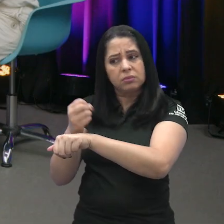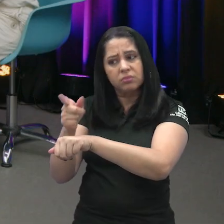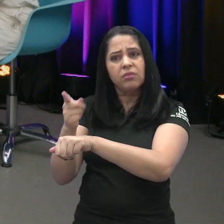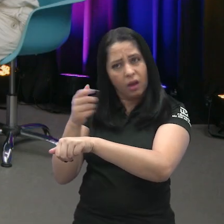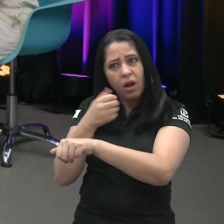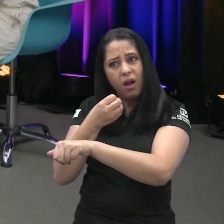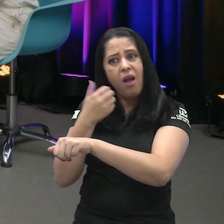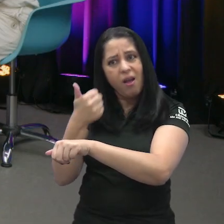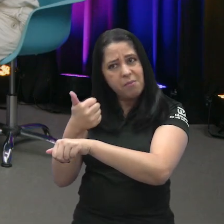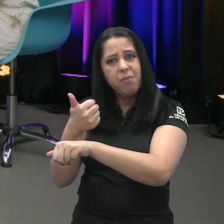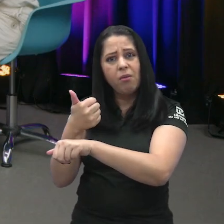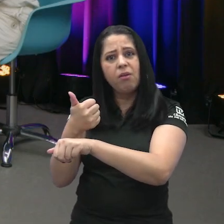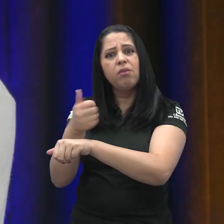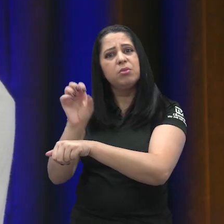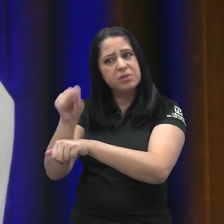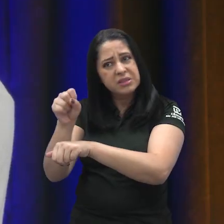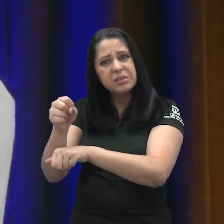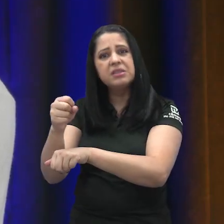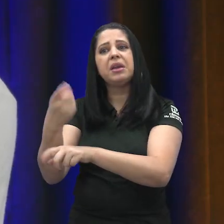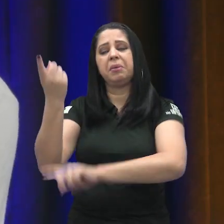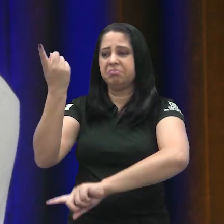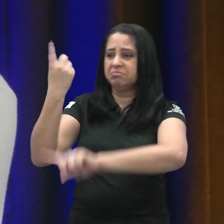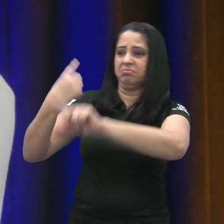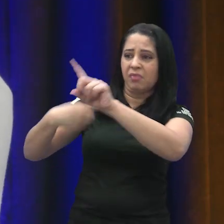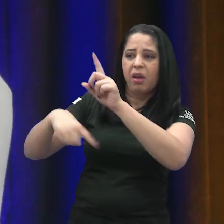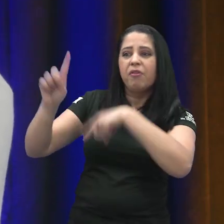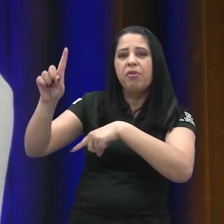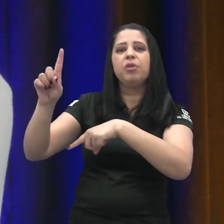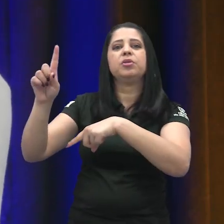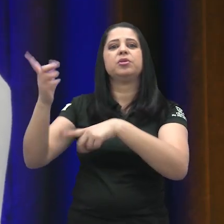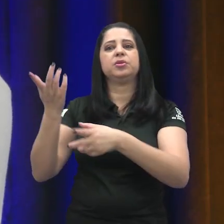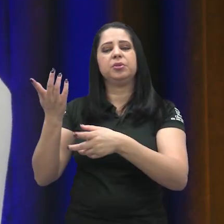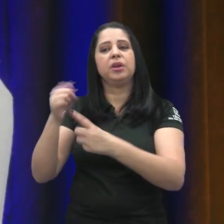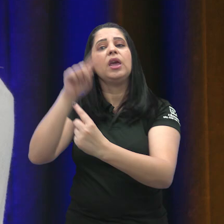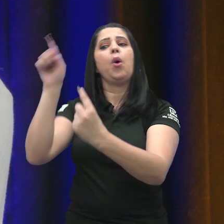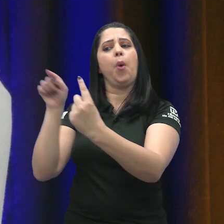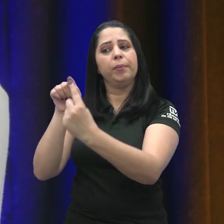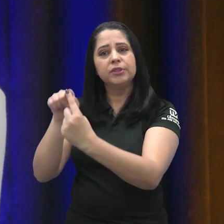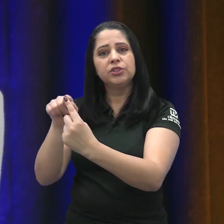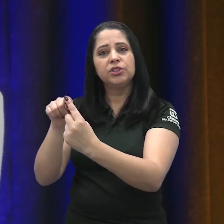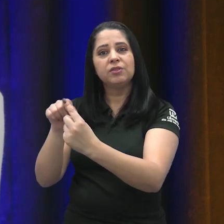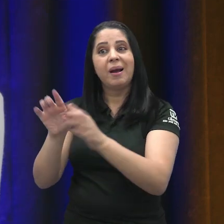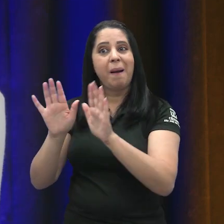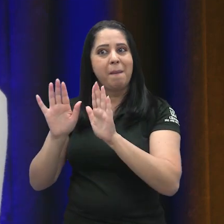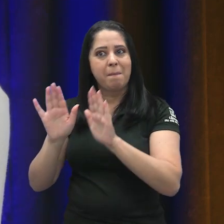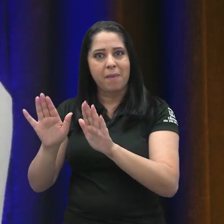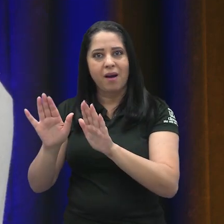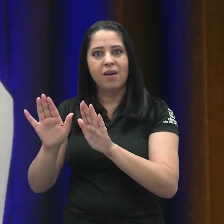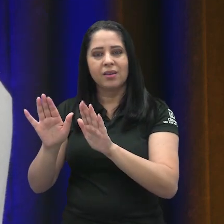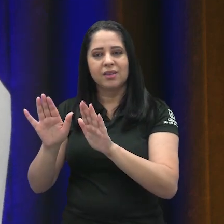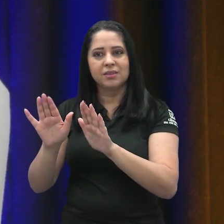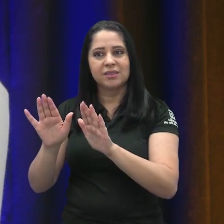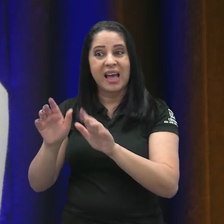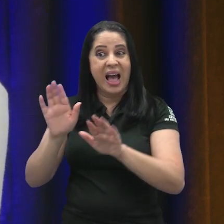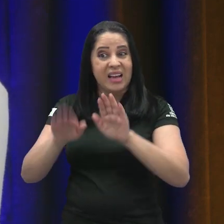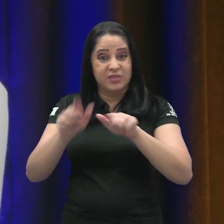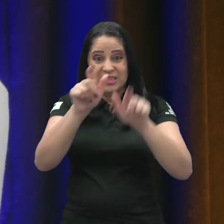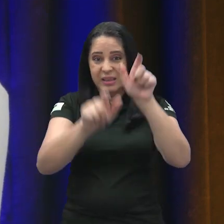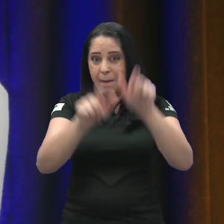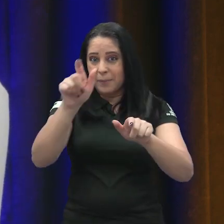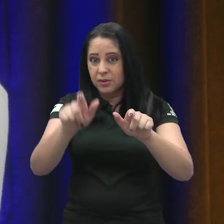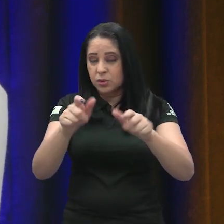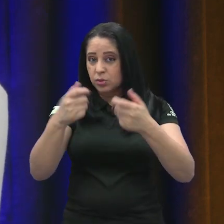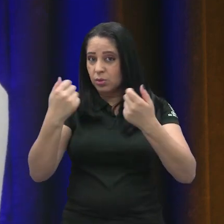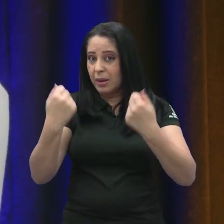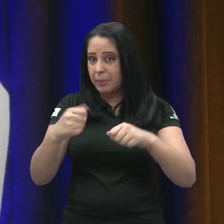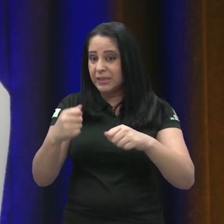profissional é muito bom, ele nos coloca em lugares que nos permite desenvolver mais, trabalhar o nosso propósito, a nossa missão. Mas ela já